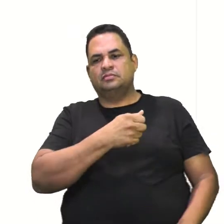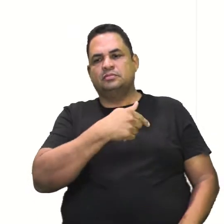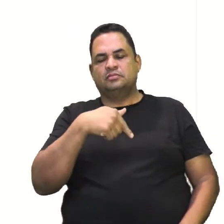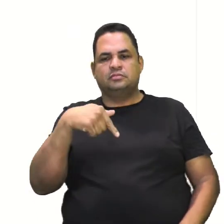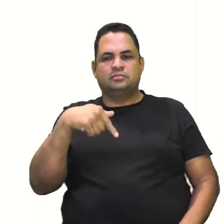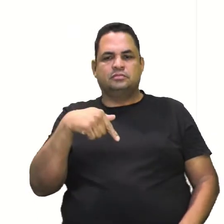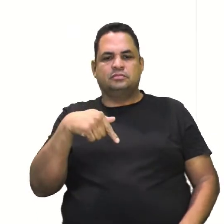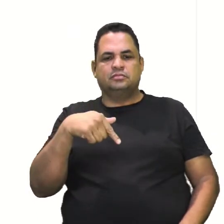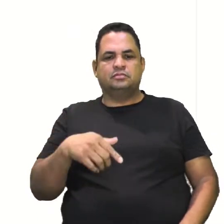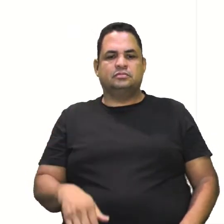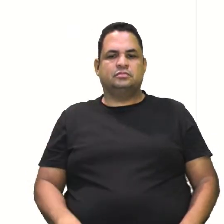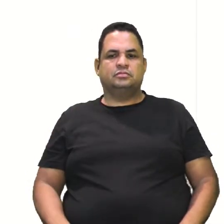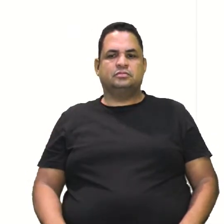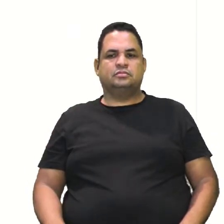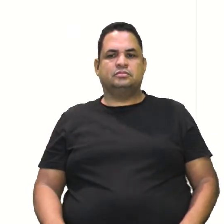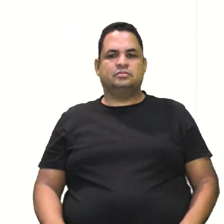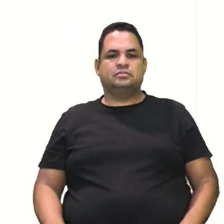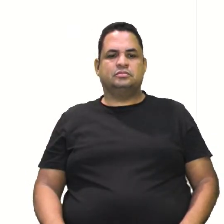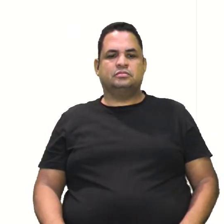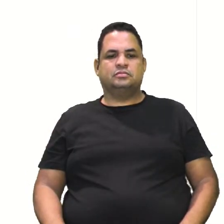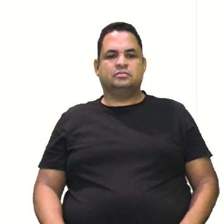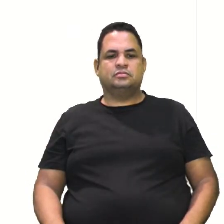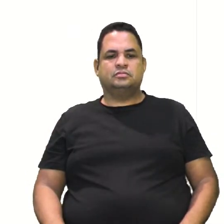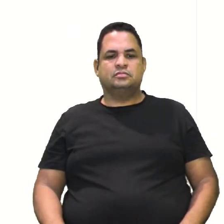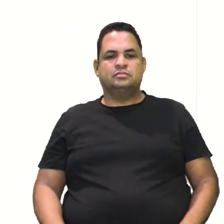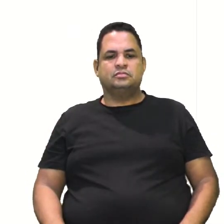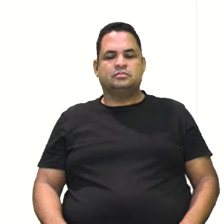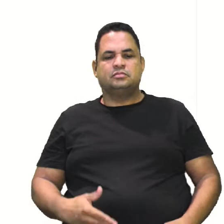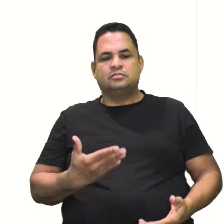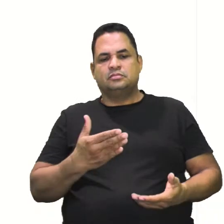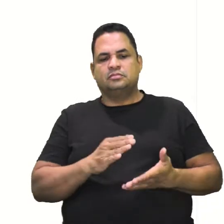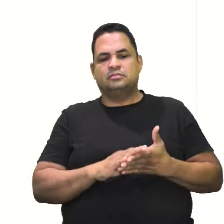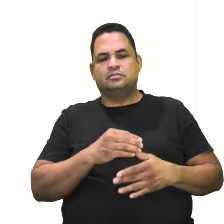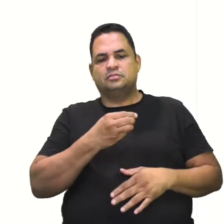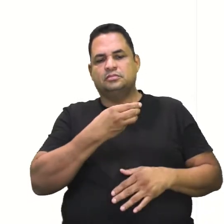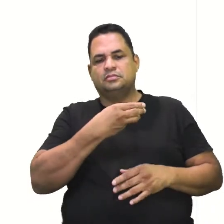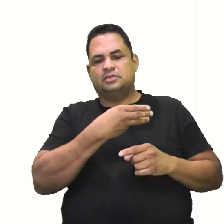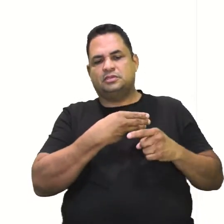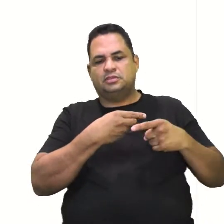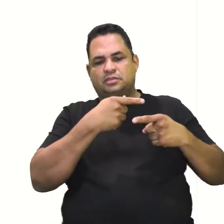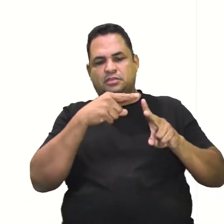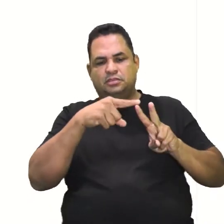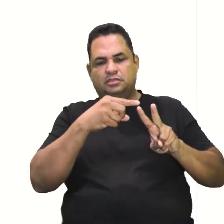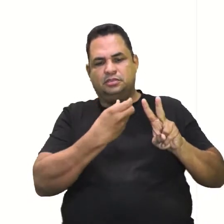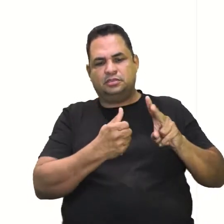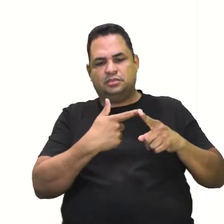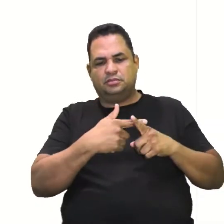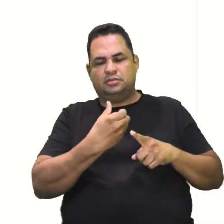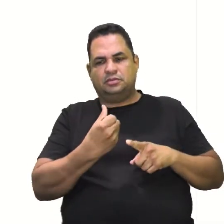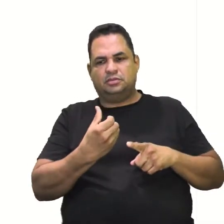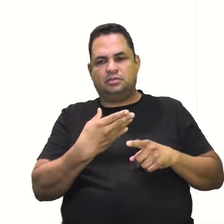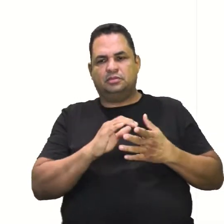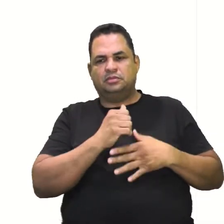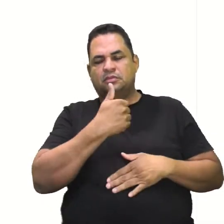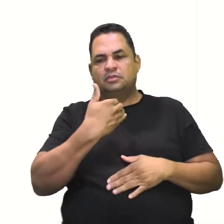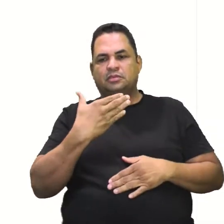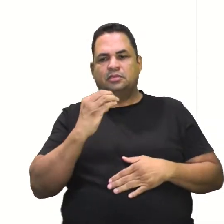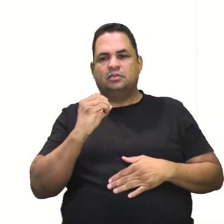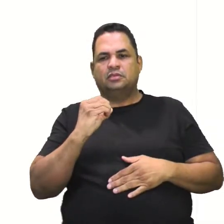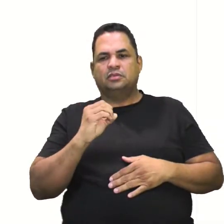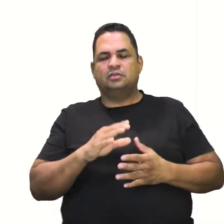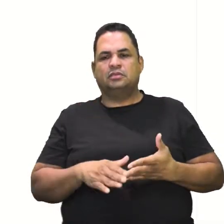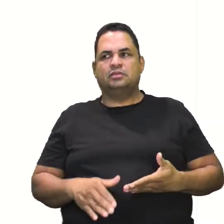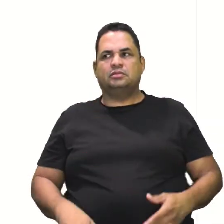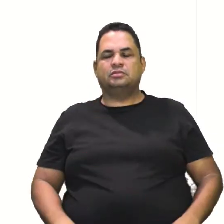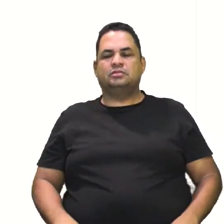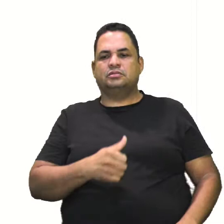do módulo, né? Sobre raiz de 36 mais 64. Raiz de 100. Raiz de 100. Vamos lá. 17 tira do